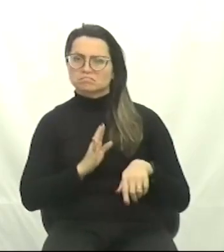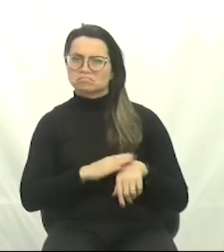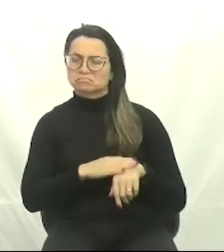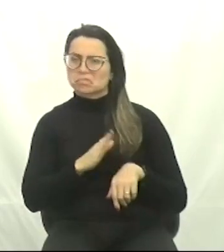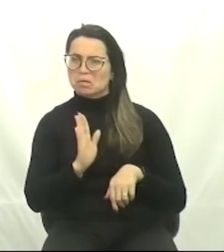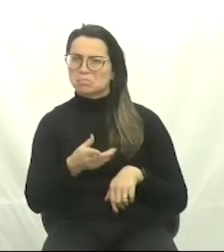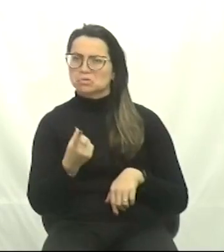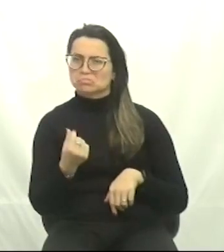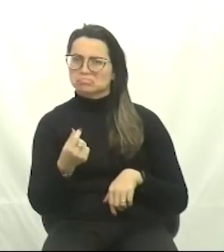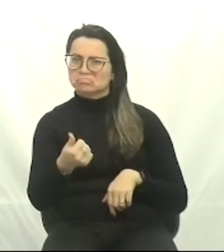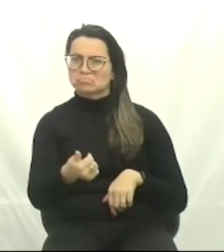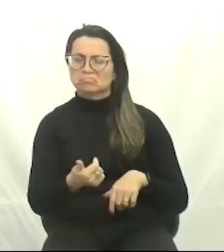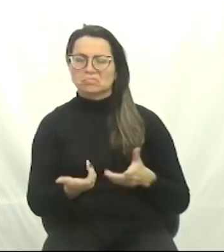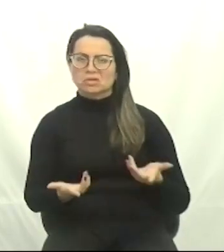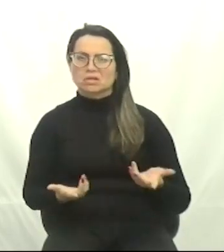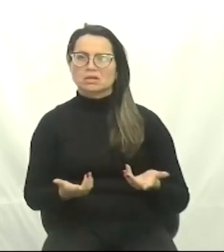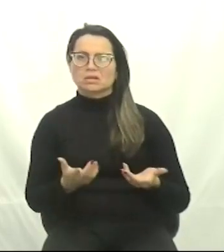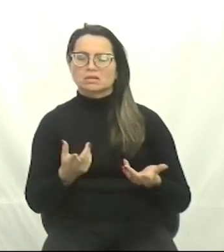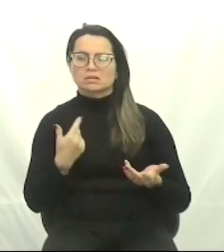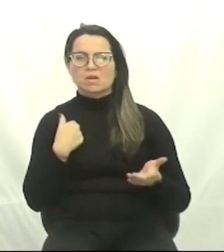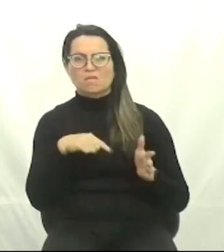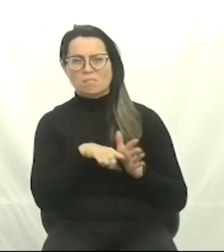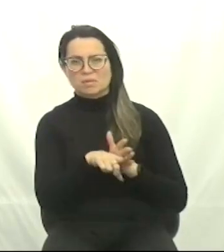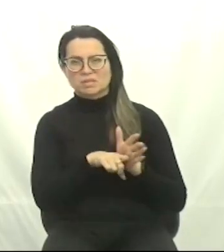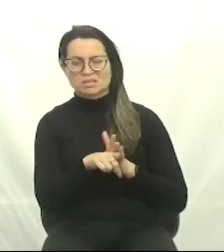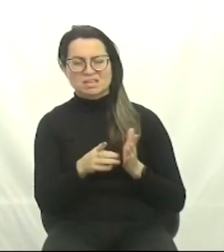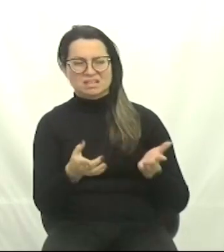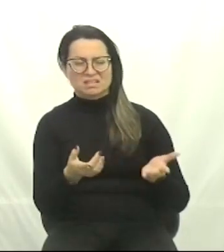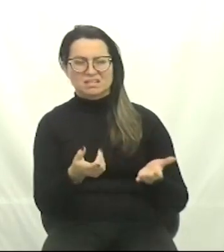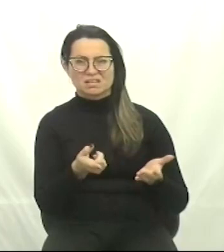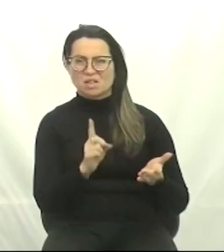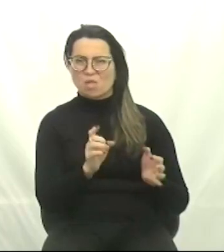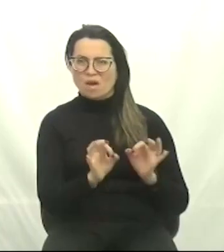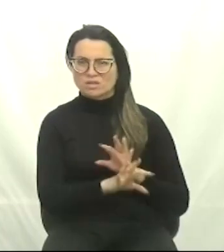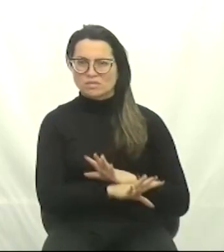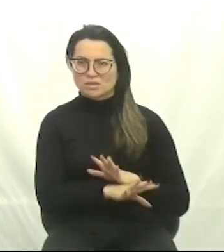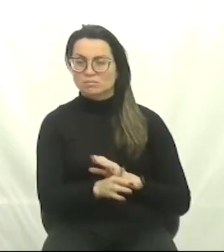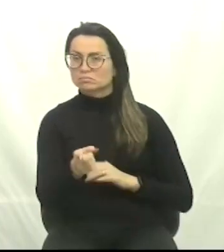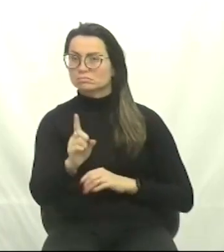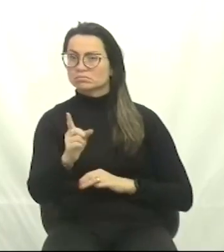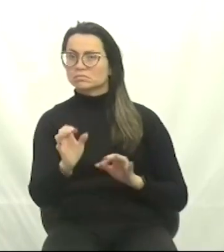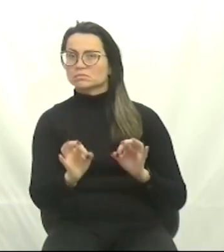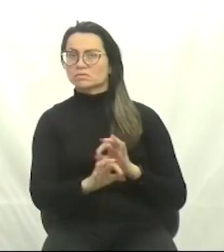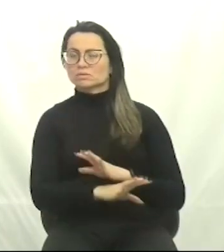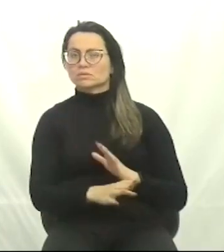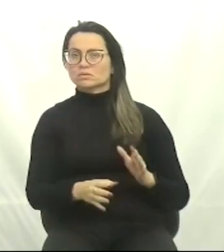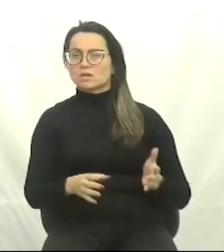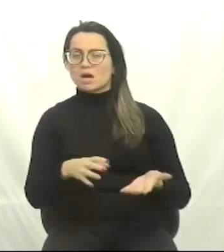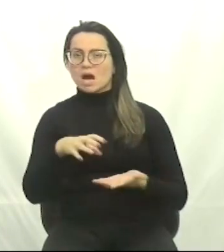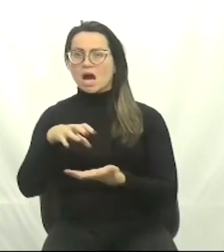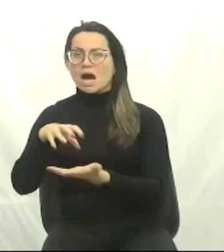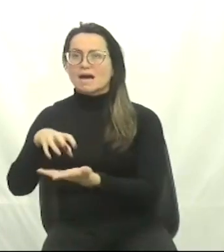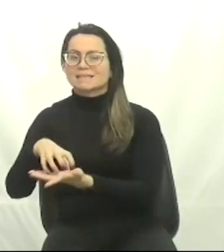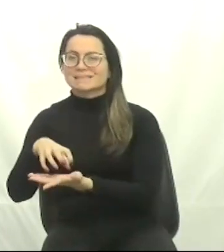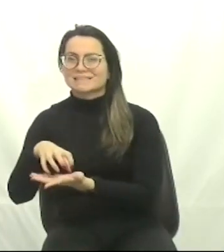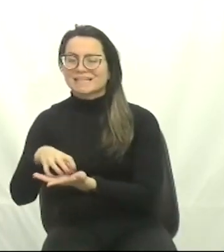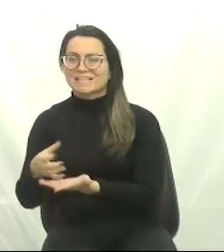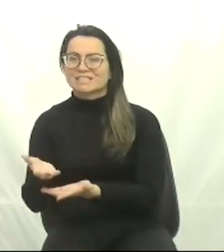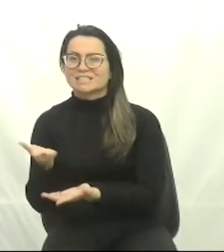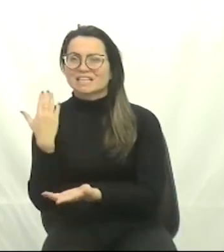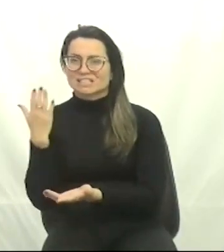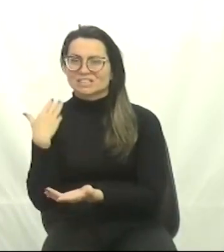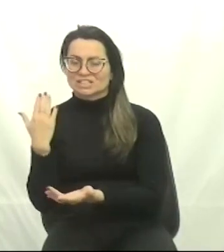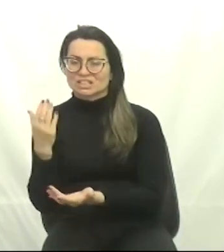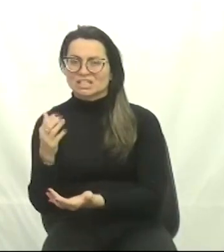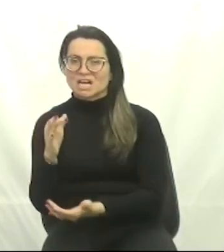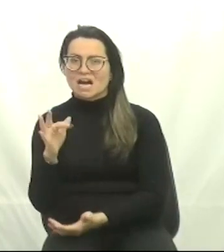E eu fui checar, né? Isso não é possível que isso não foi resolvido de fato. A sede da antiga FANCRI, que fica lá no Morro do Céu,